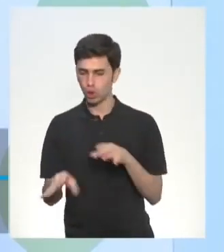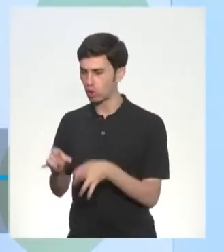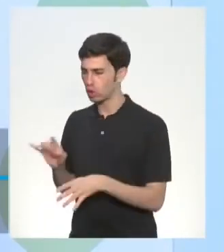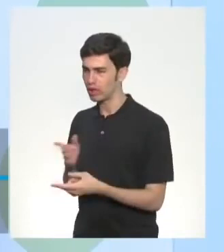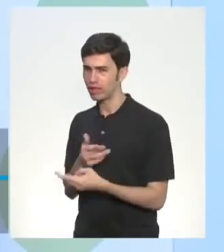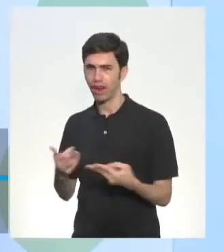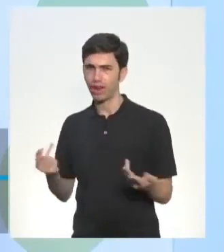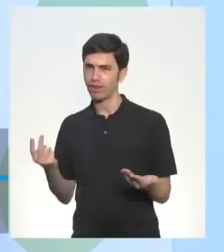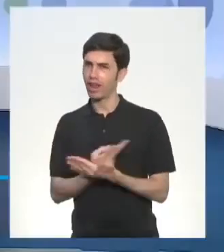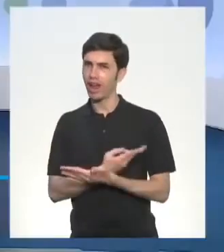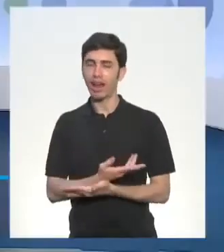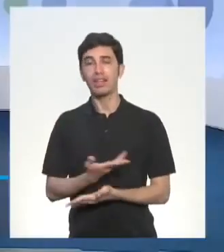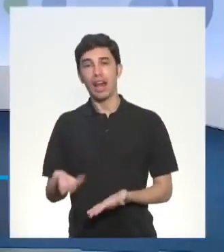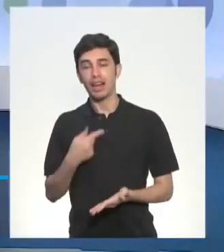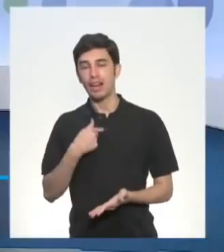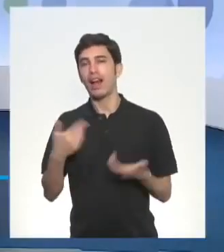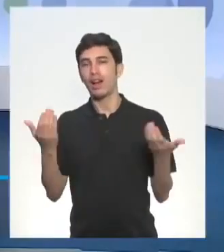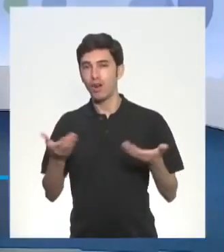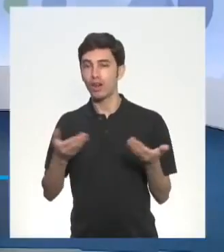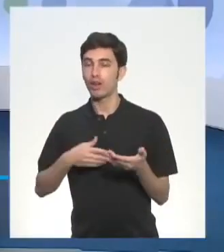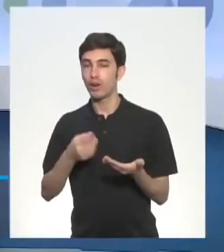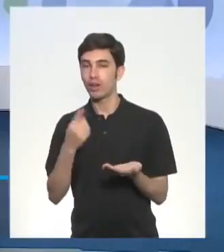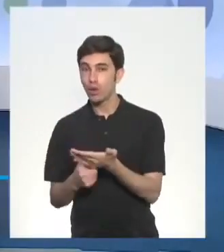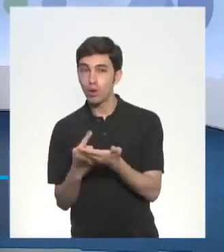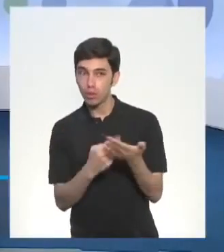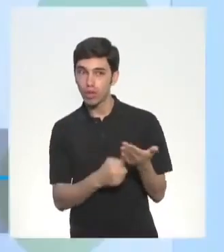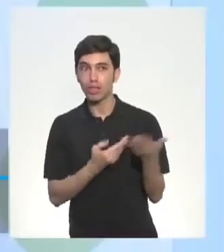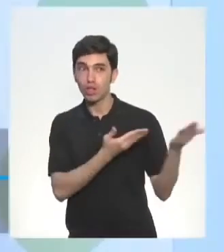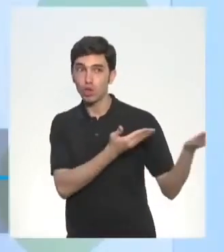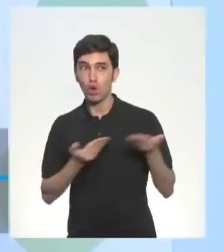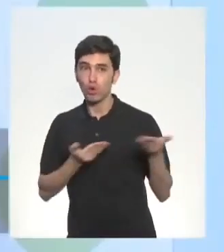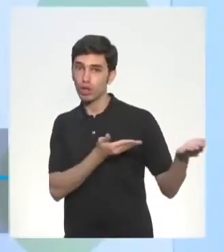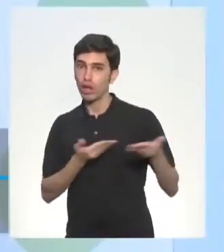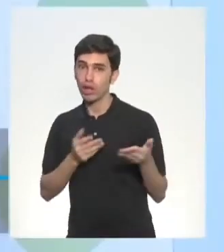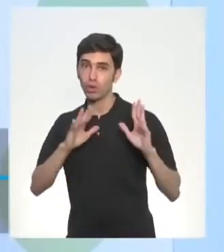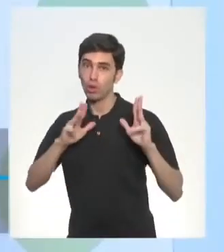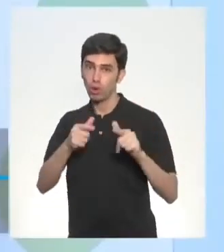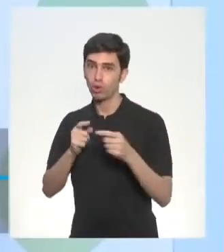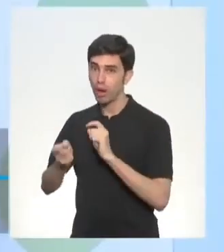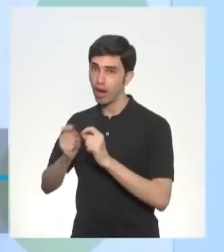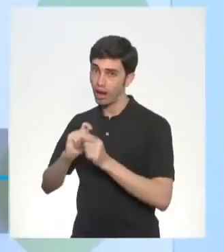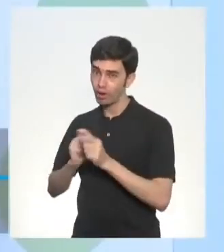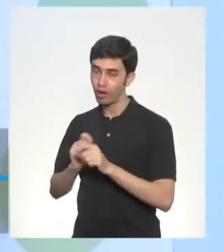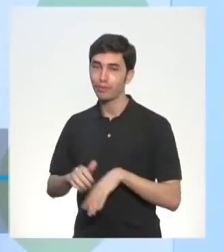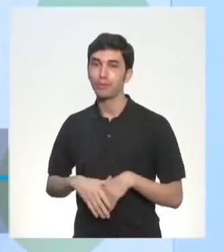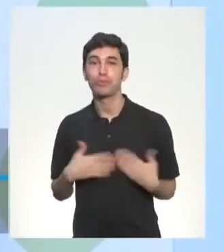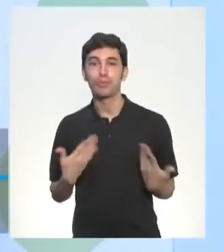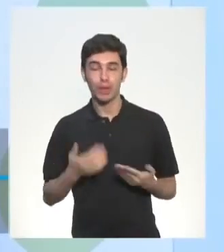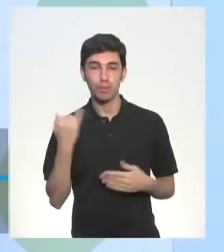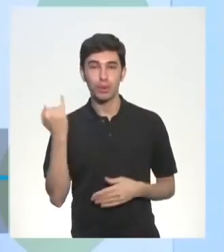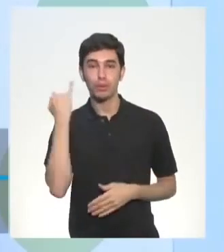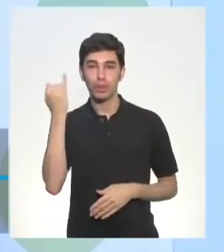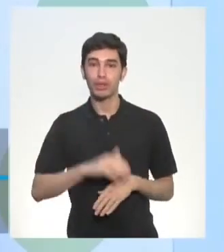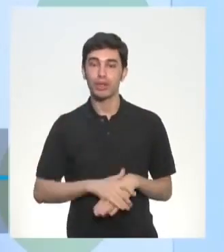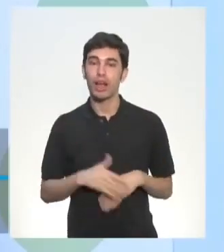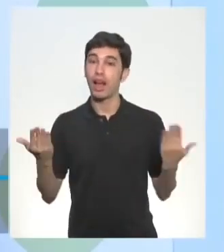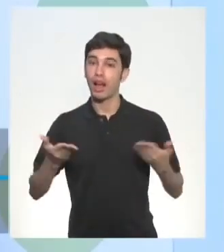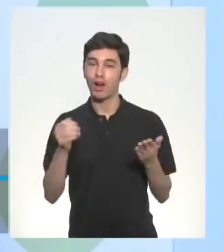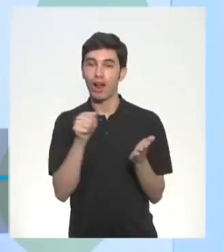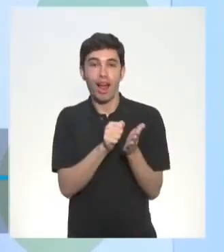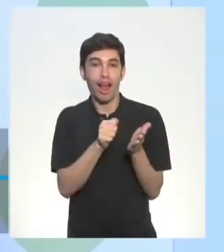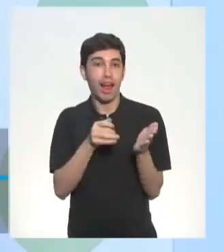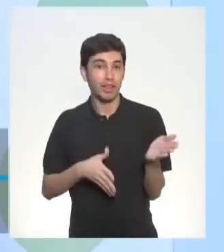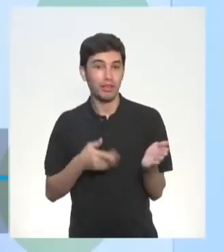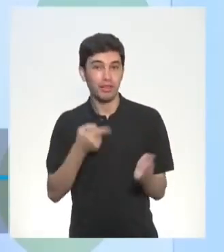de cartas, né, a gente consegue escrever para diversas situações sociais. Agora vem a parte mais importante. A atividade. Vamos ver se